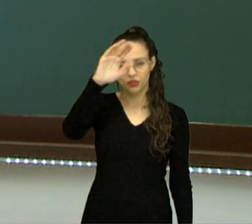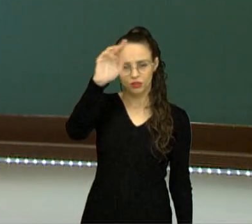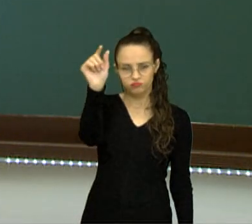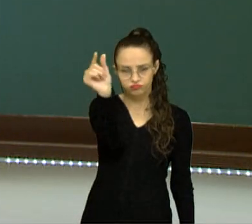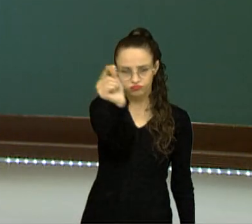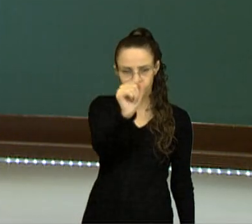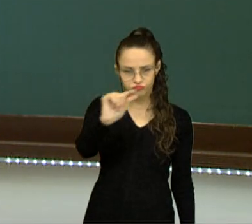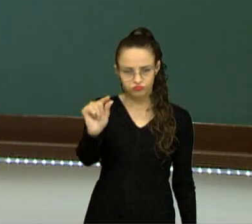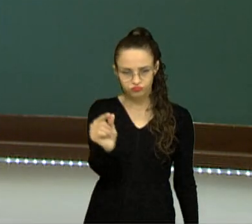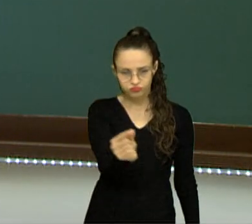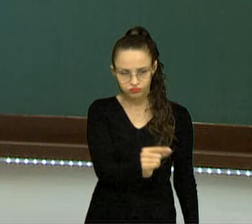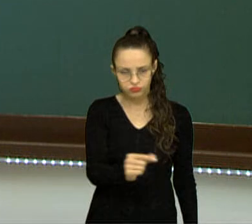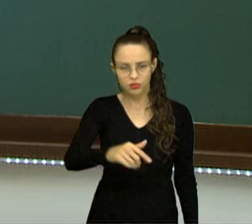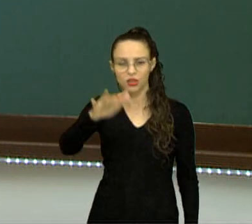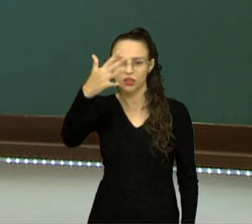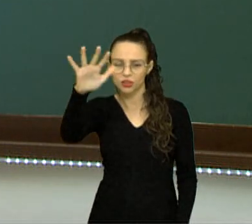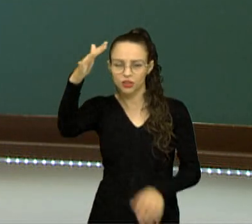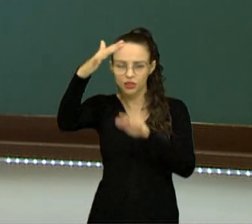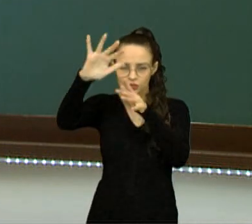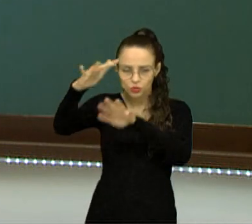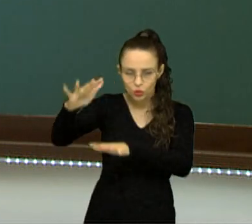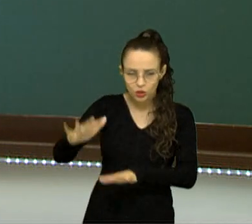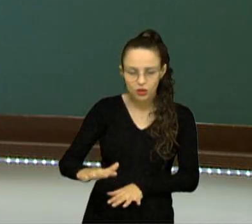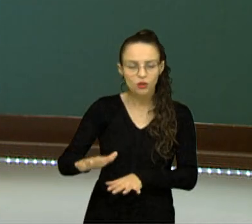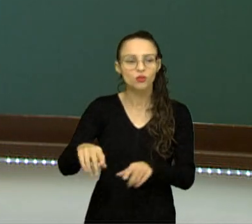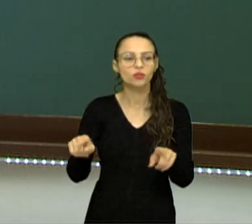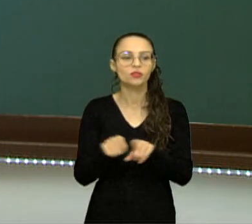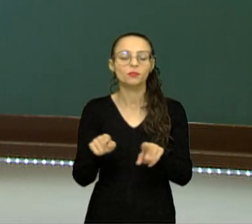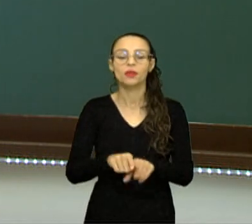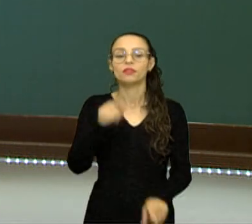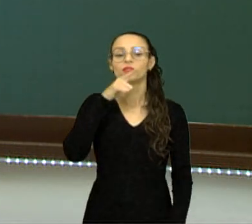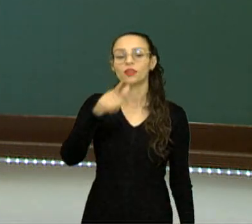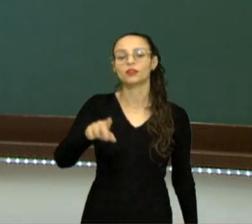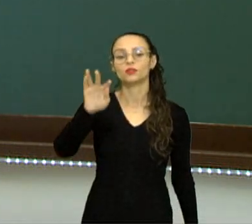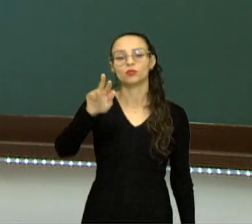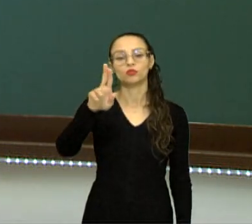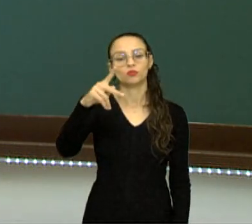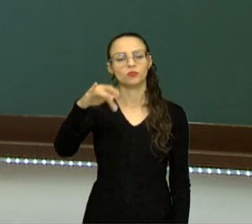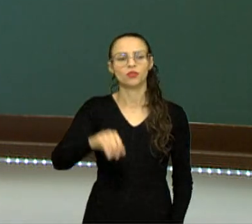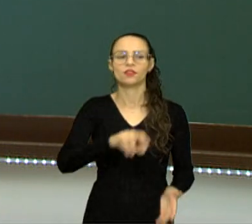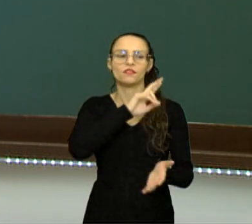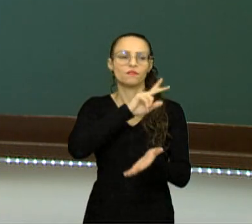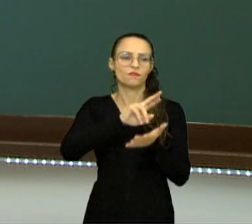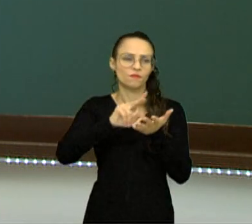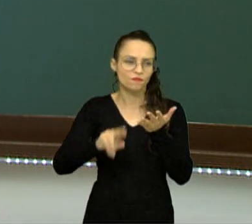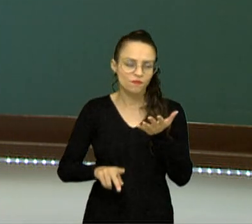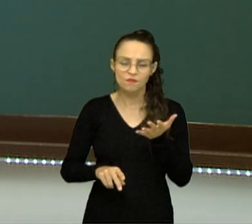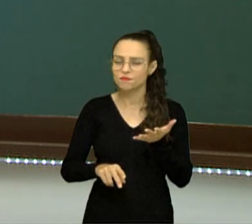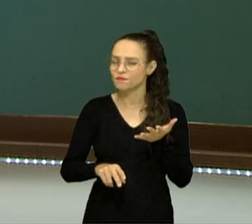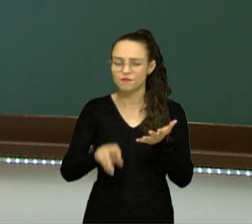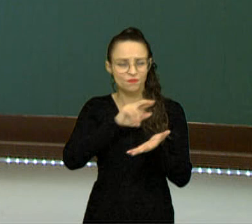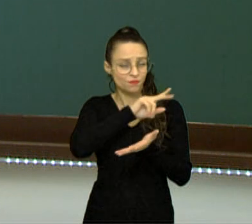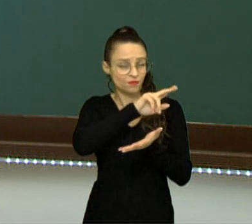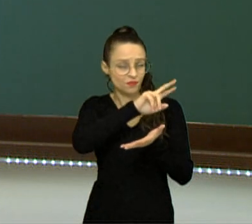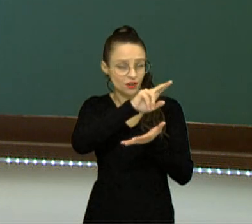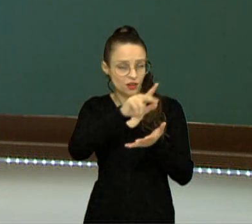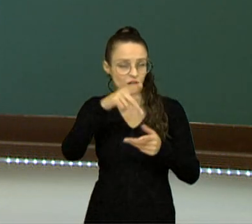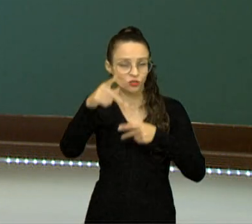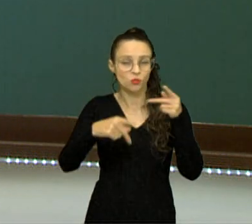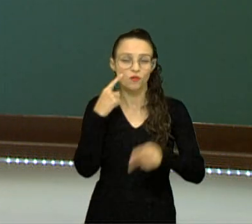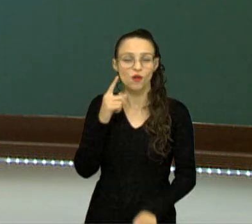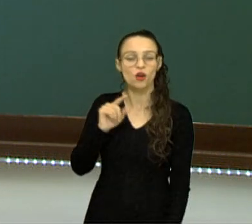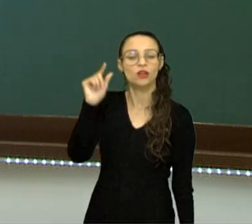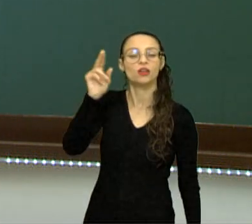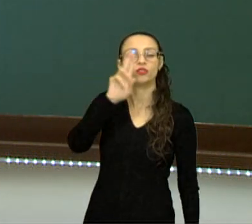mais concentrados. Aqui vocês veem, inclusive, que da língua tupi tem vários povos. Tupinambás, Tremembé, Potiguara,